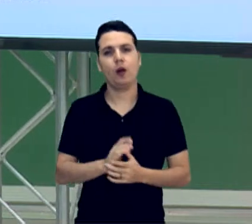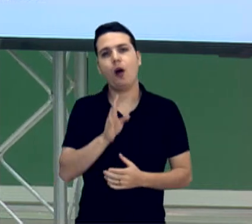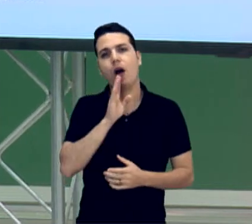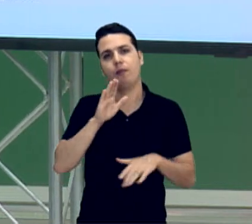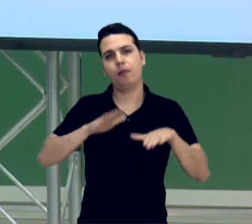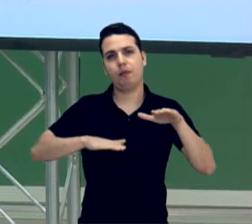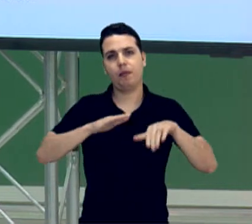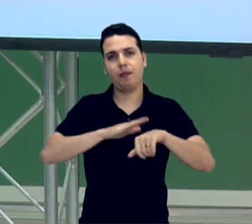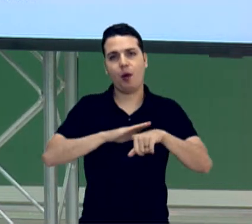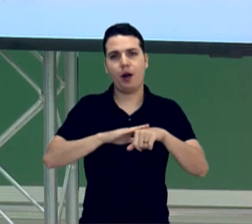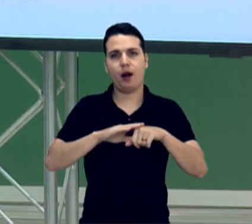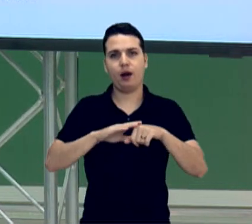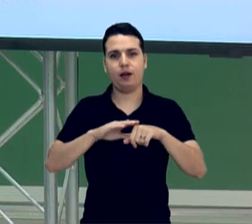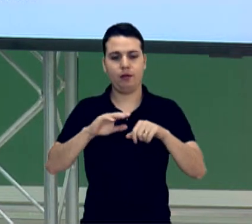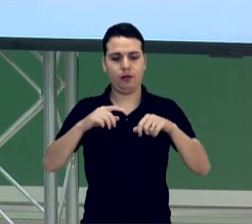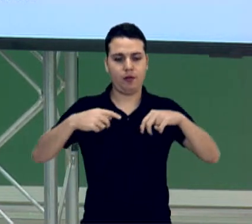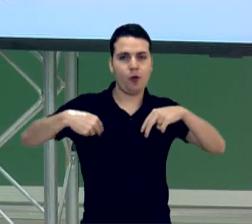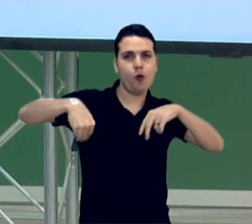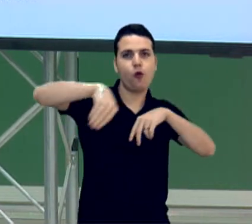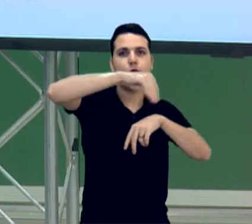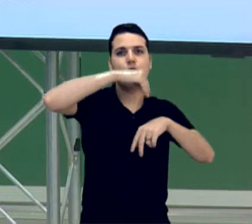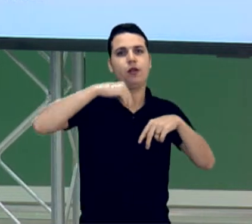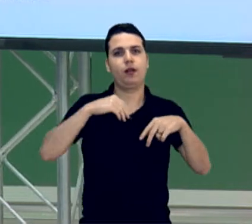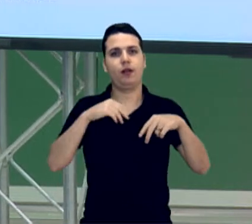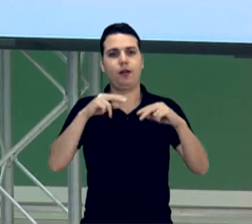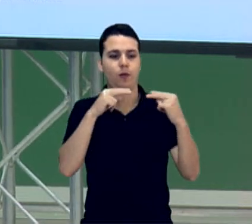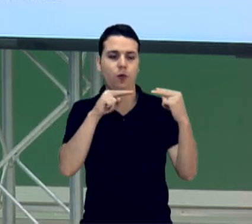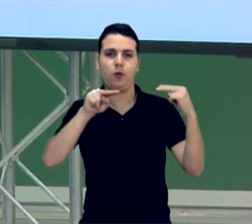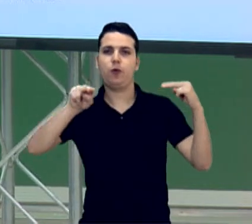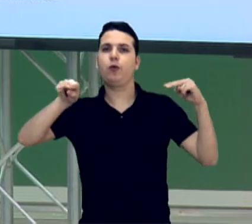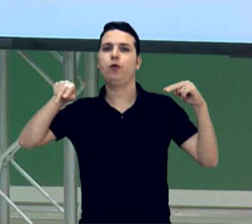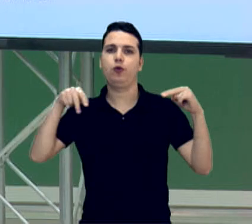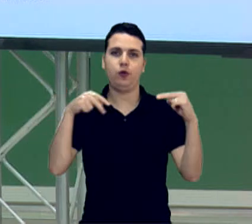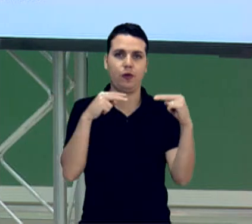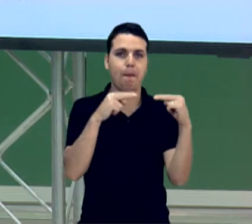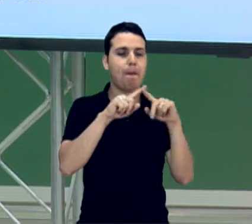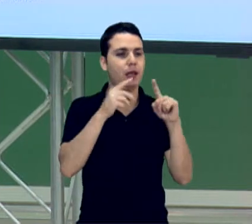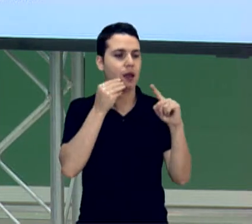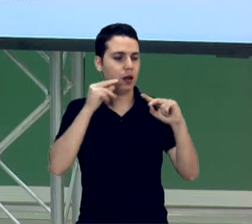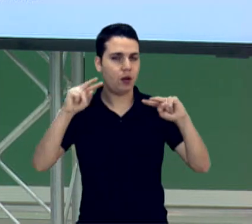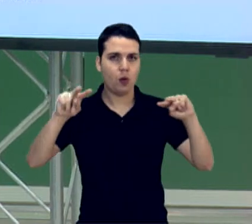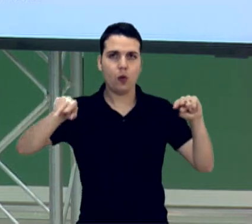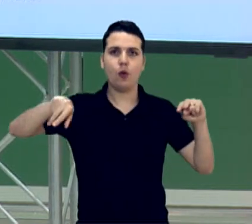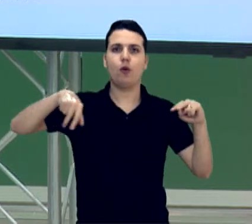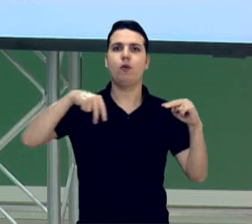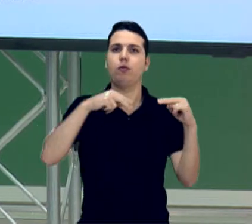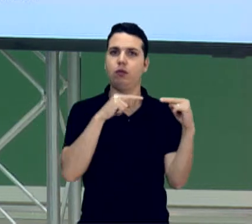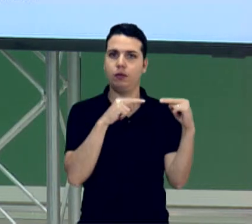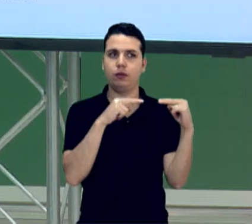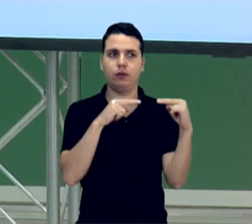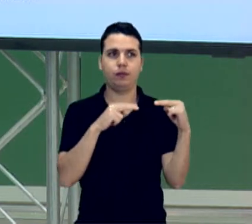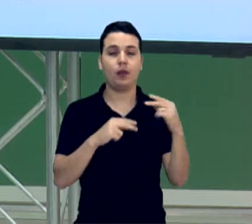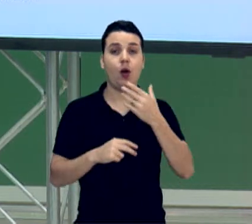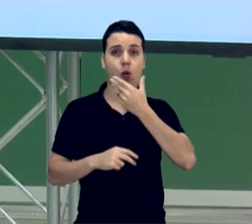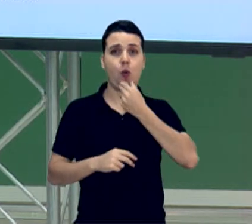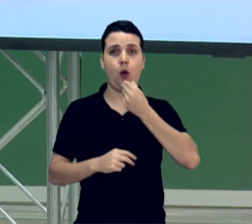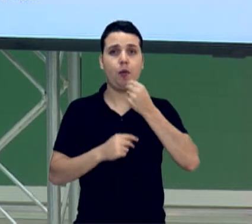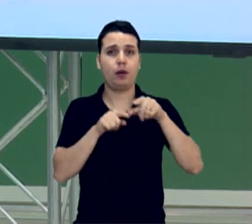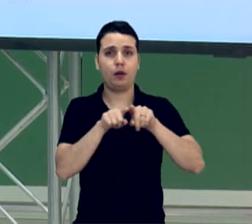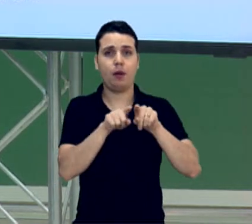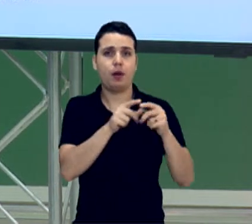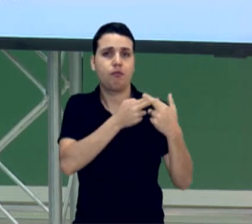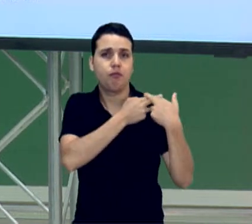costas, né, não tem como fazer olho no olho, mas aqui nunca perde o contato visual com o seu par. Também é o rapaz que conduz,